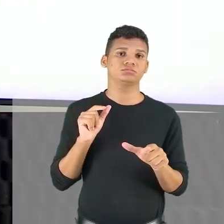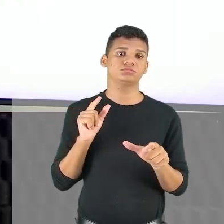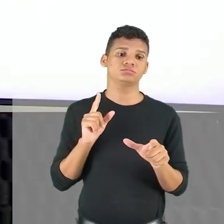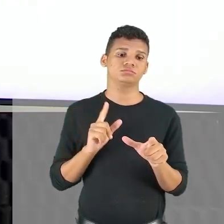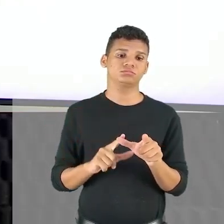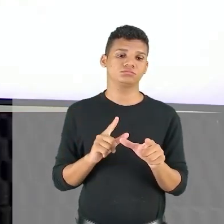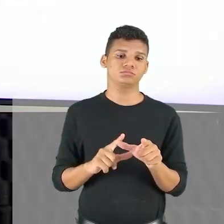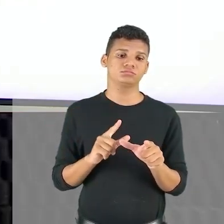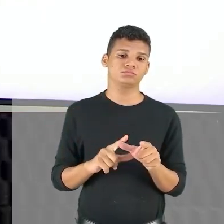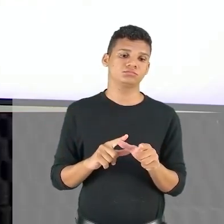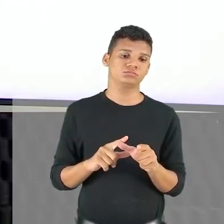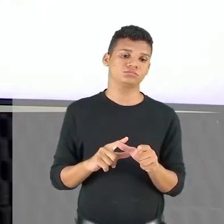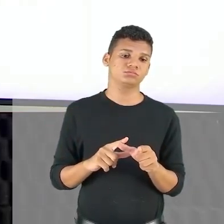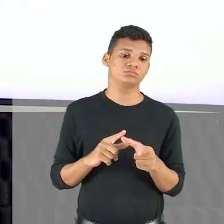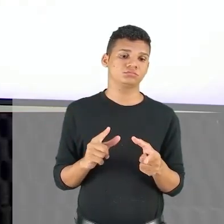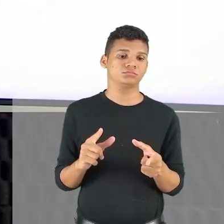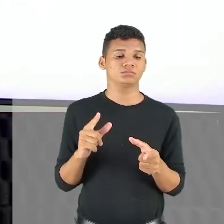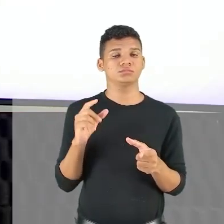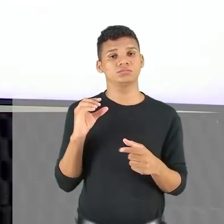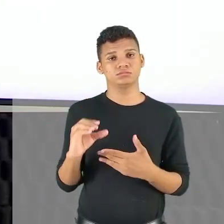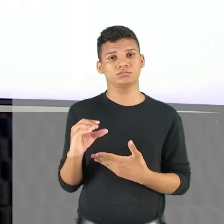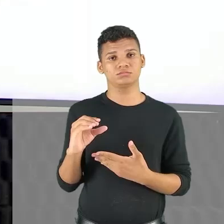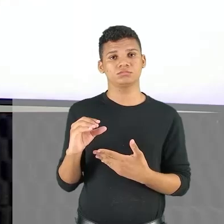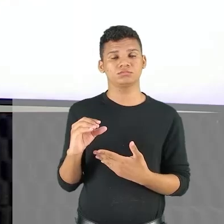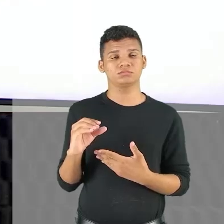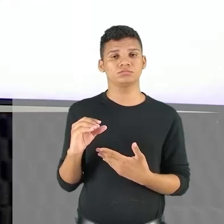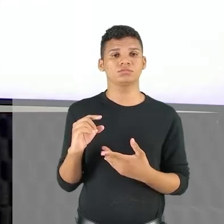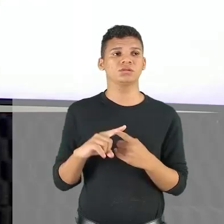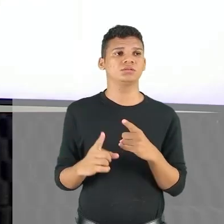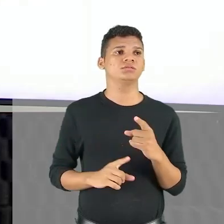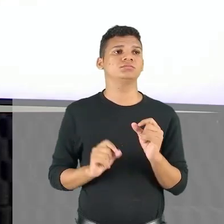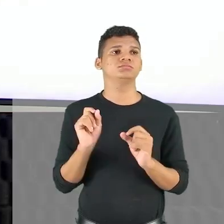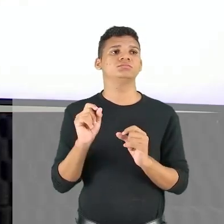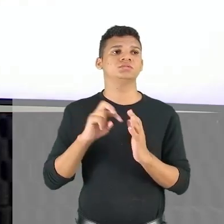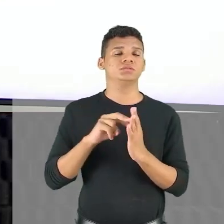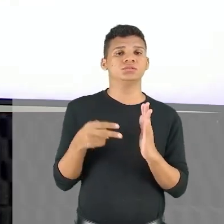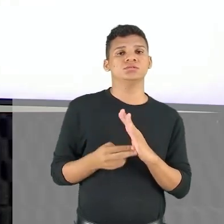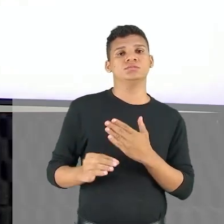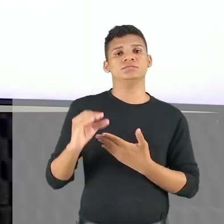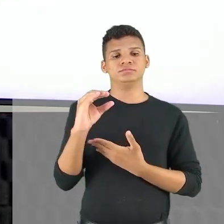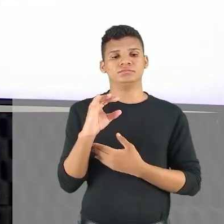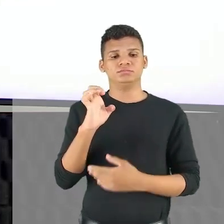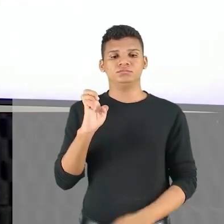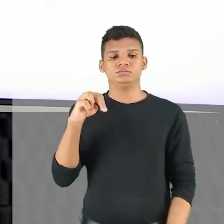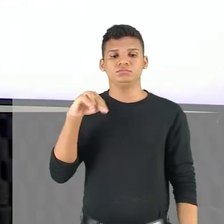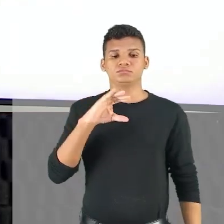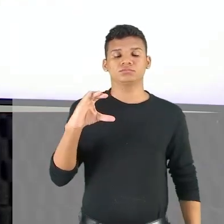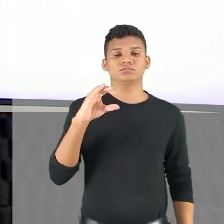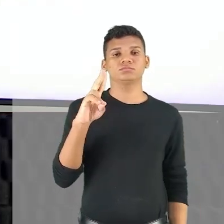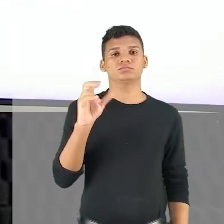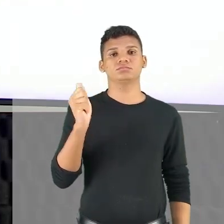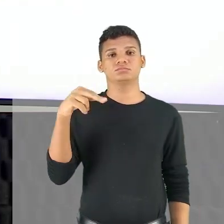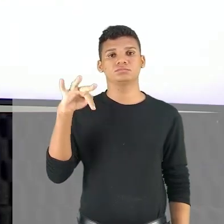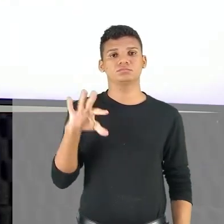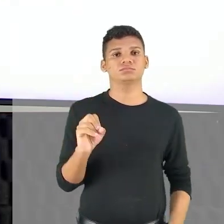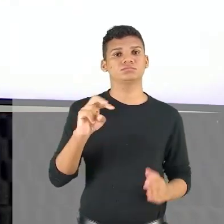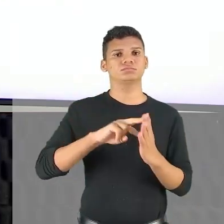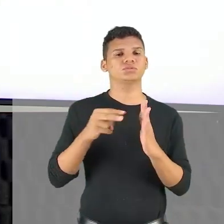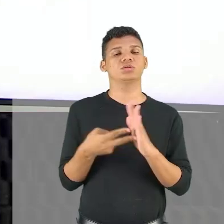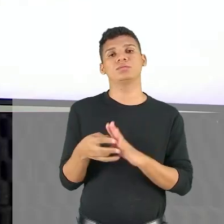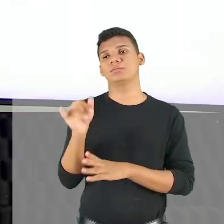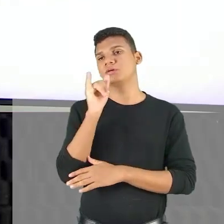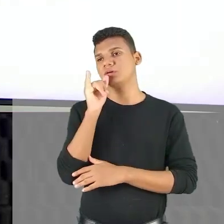enquanto. Isso é importantíssimo aprender essas palavras, tá? A expressão enquanto, ela tem um só significado. É no que se refere. Por